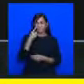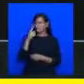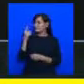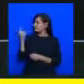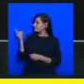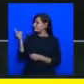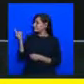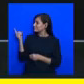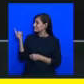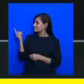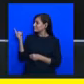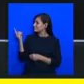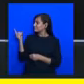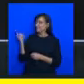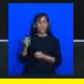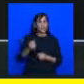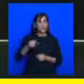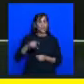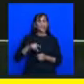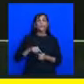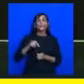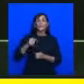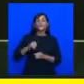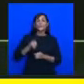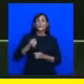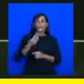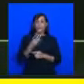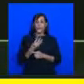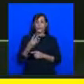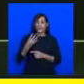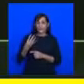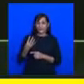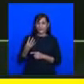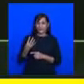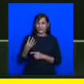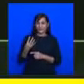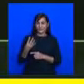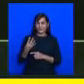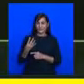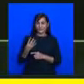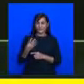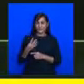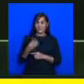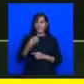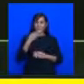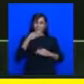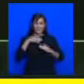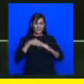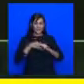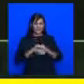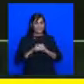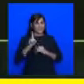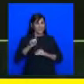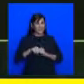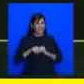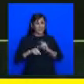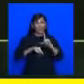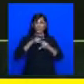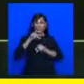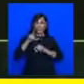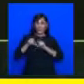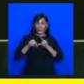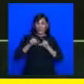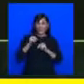Vem chegando mais uma bola. Número 44, bola 44. Essa é a Time Mania, a loteria